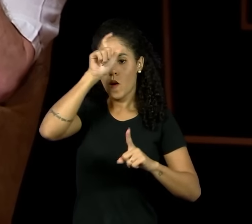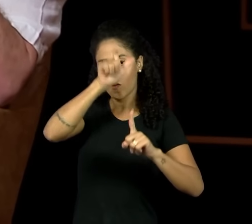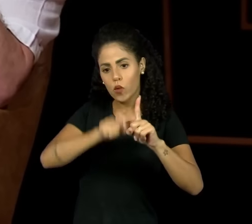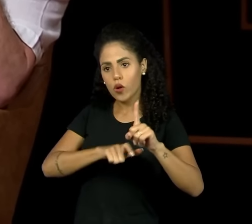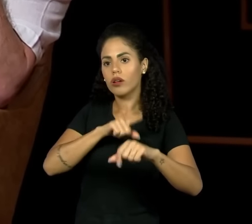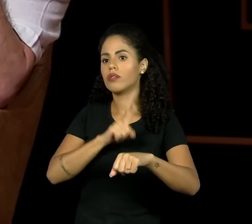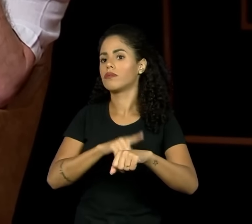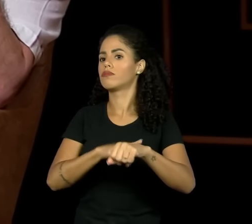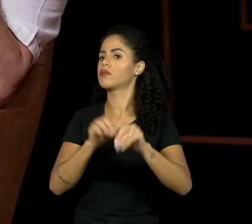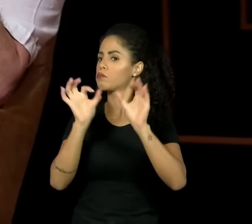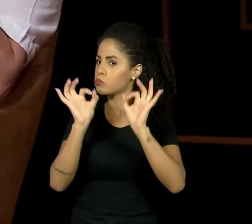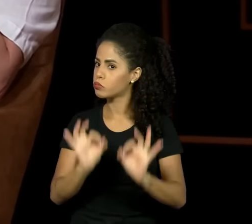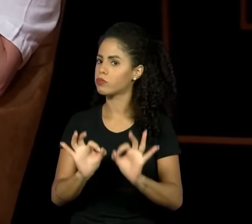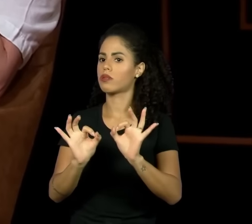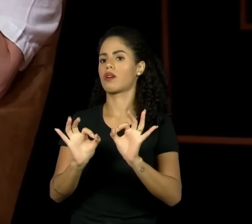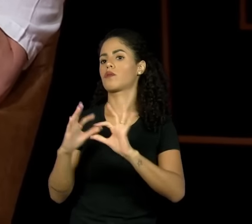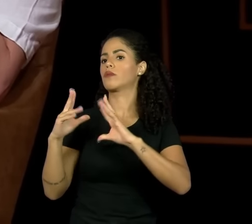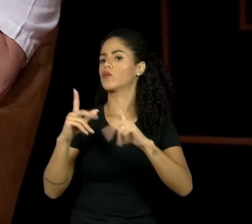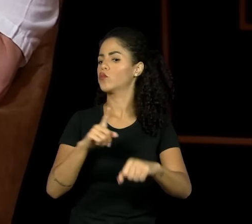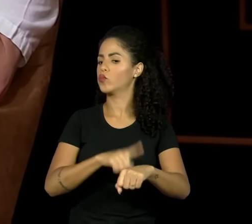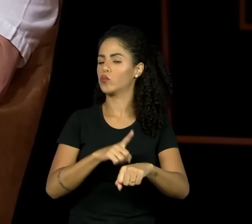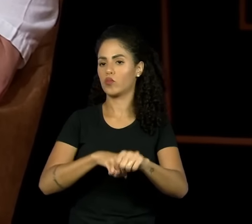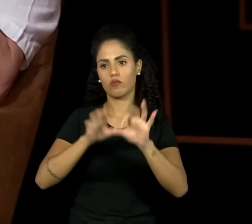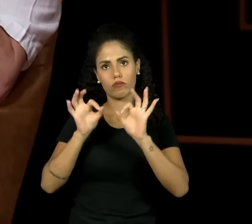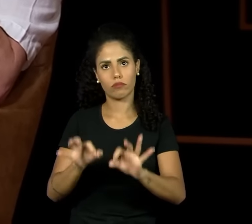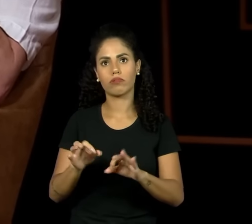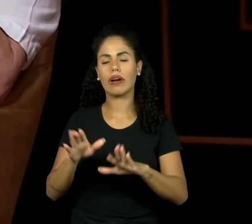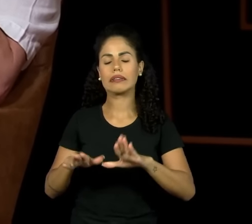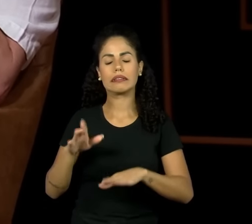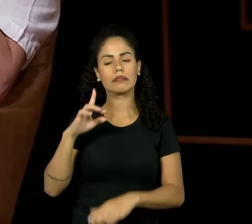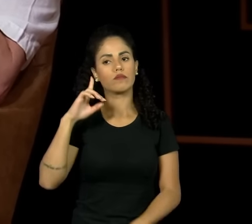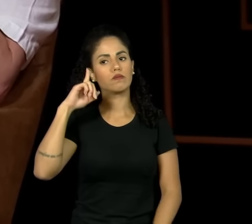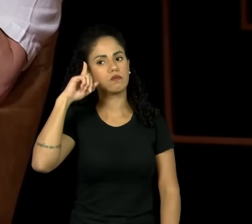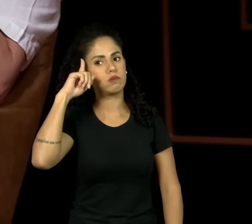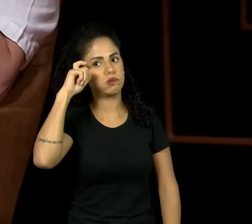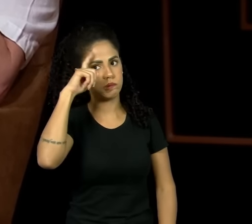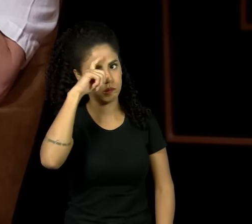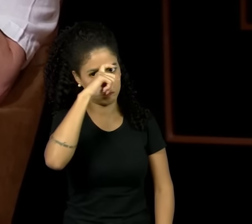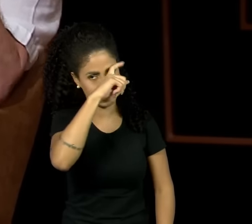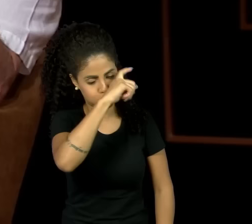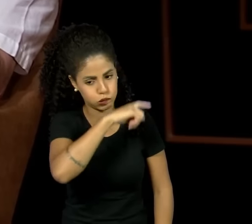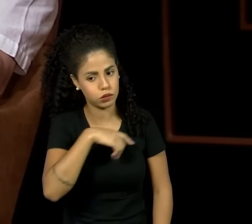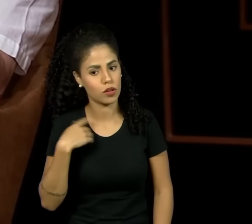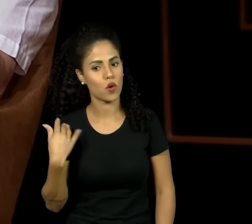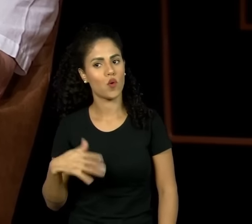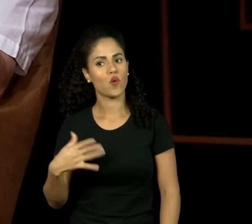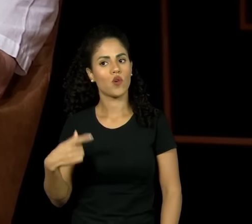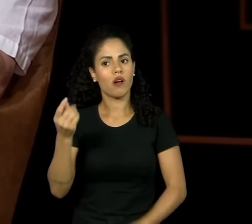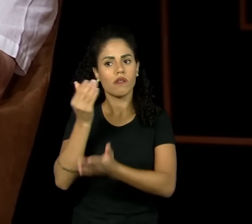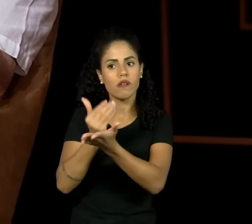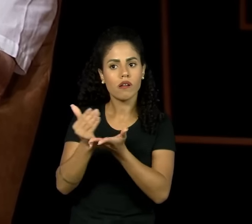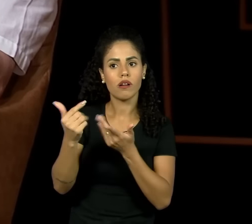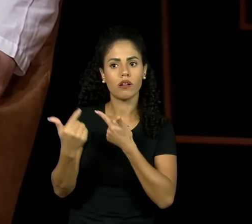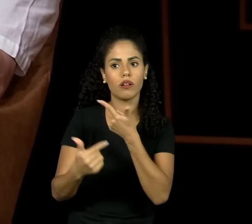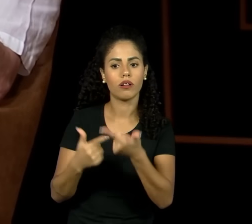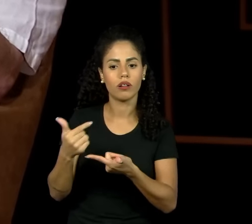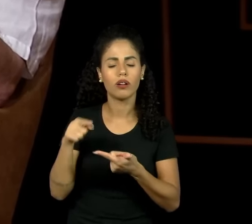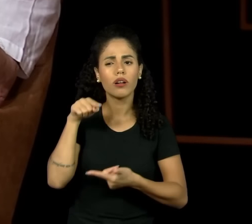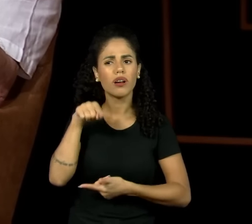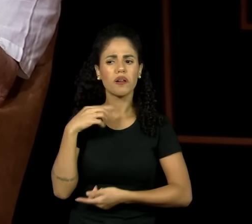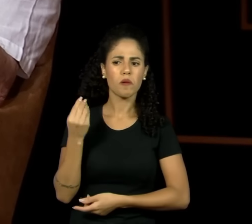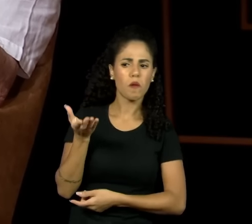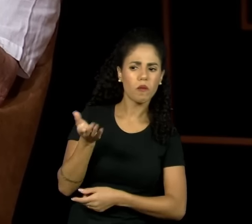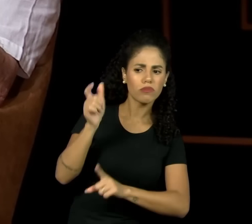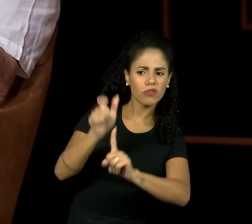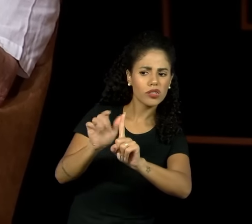bem às vezes né bem sofrido assim é difícil começar um trabalho e não saber direito como é que esse